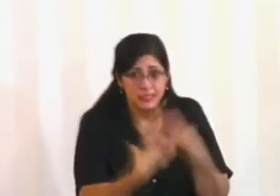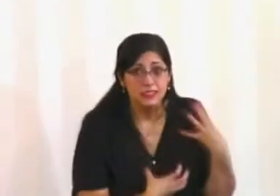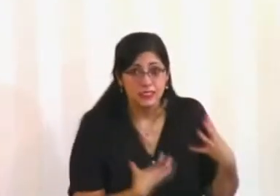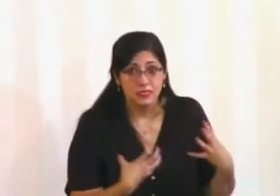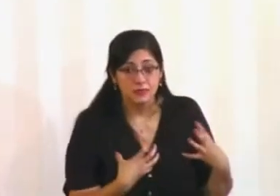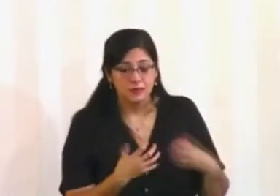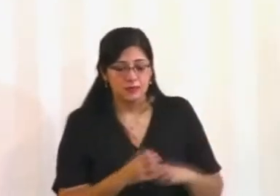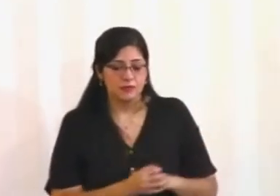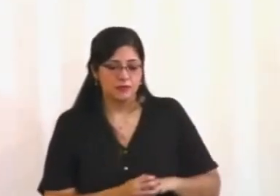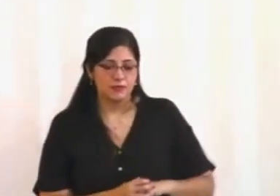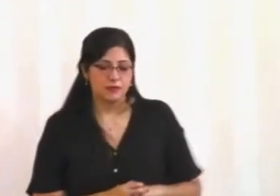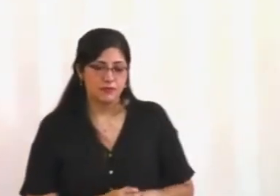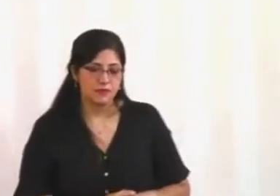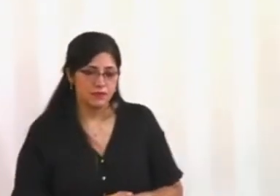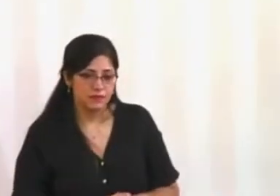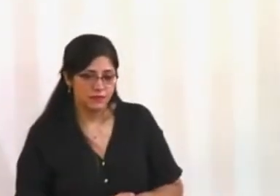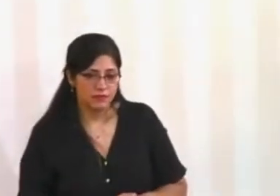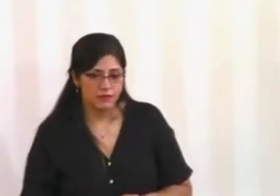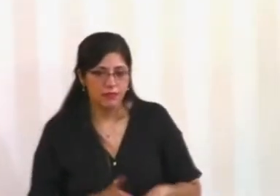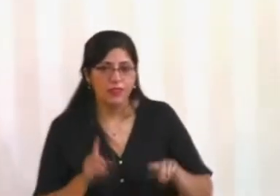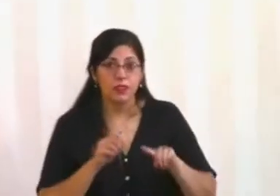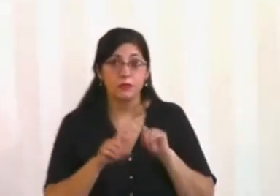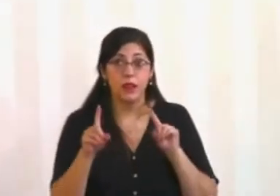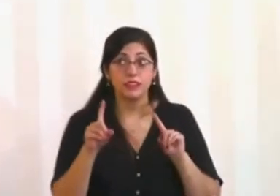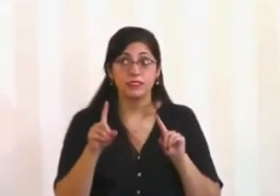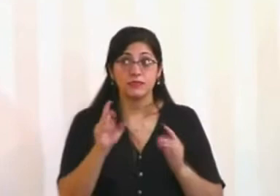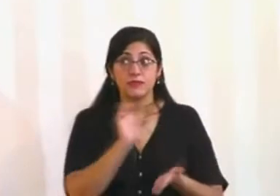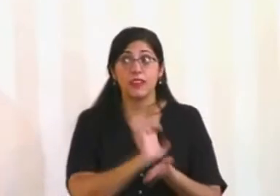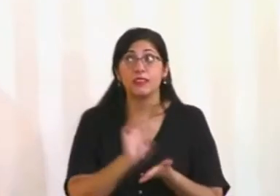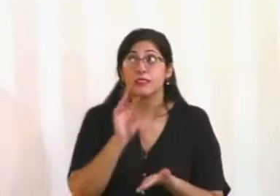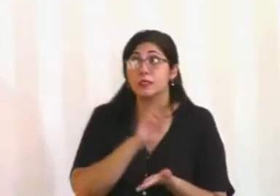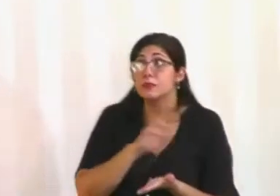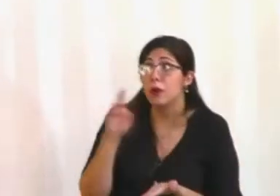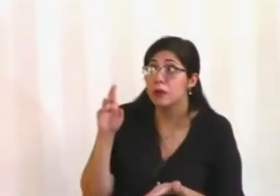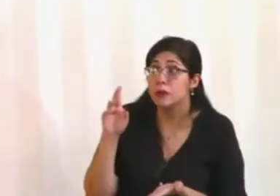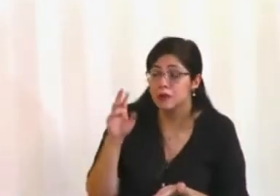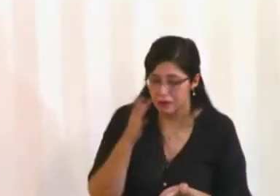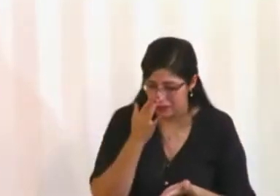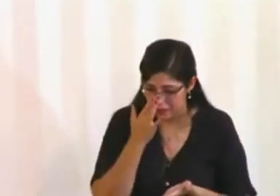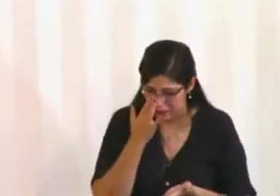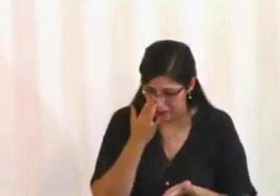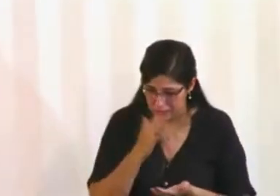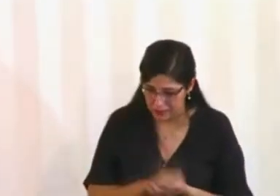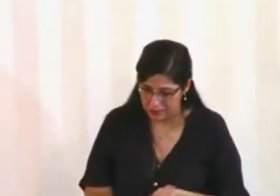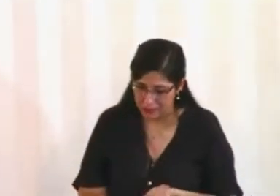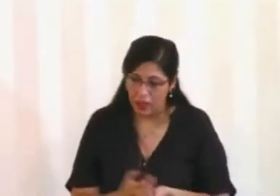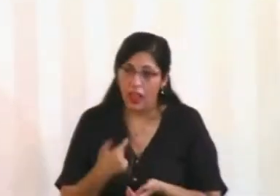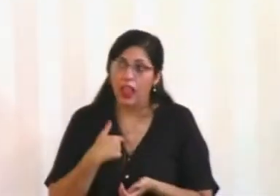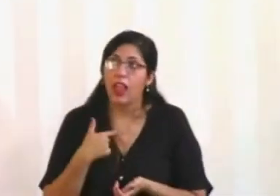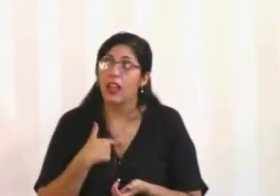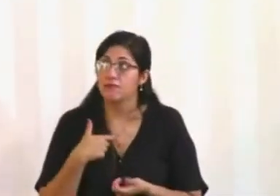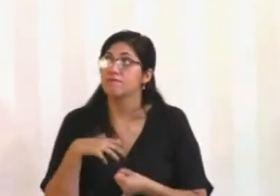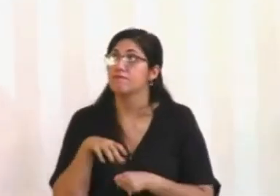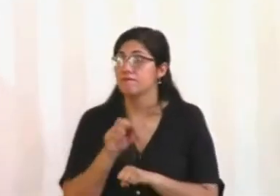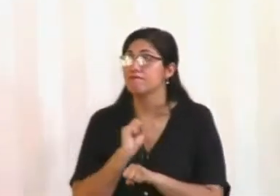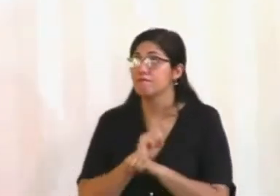Egito. Mas ele responde assim: tenho sido zeloso pelo